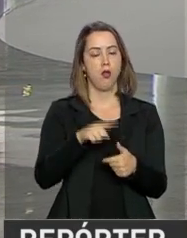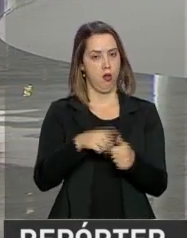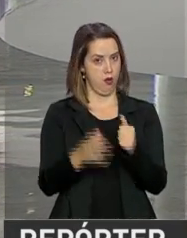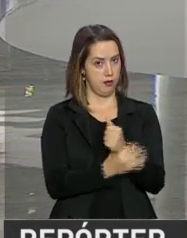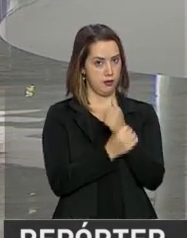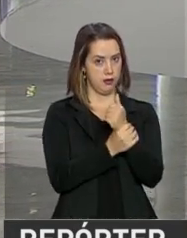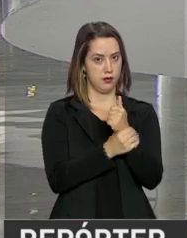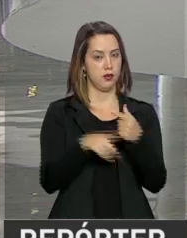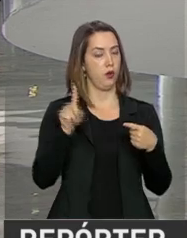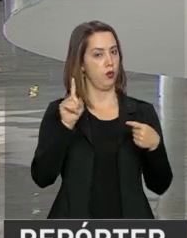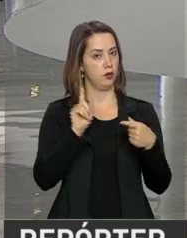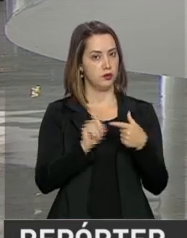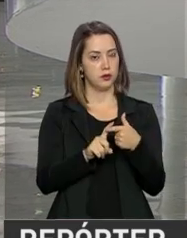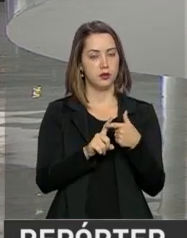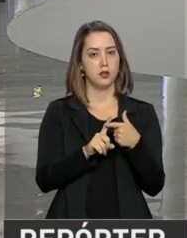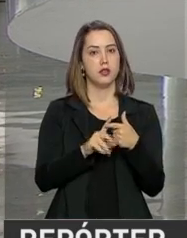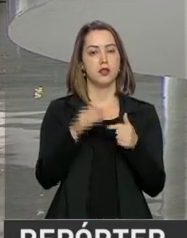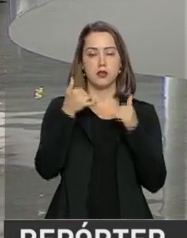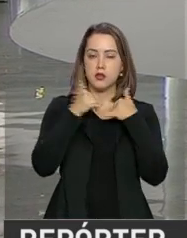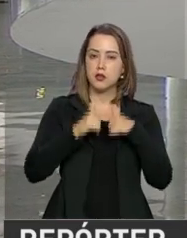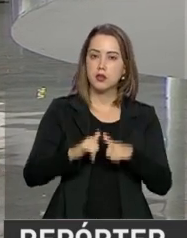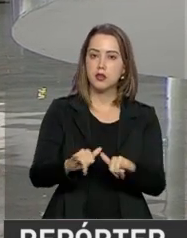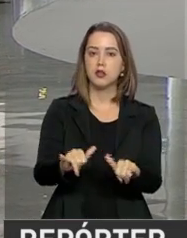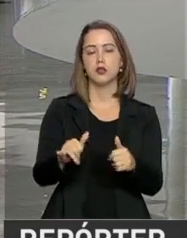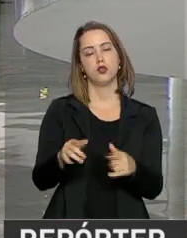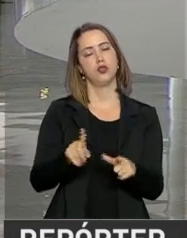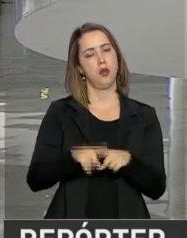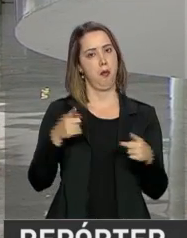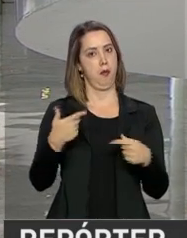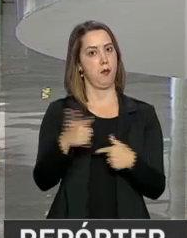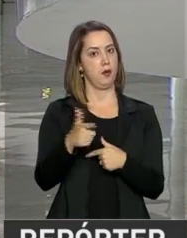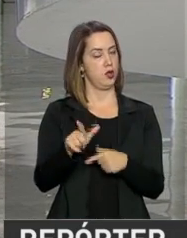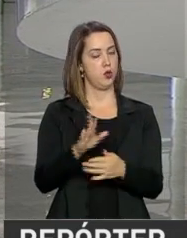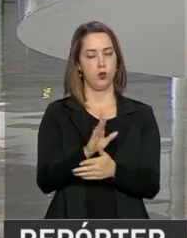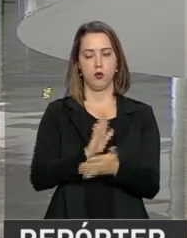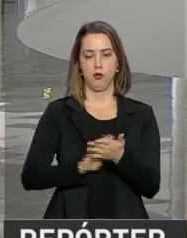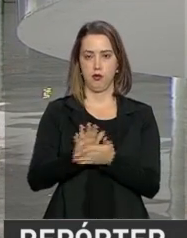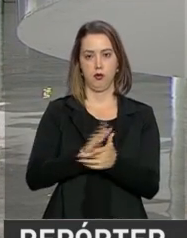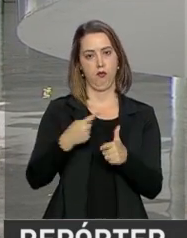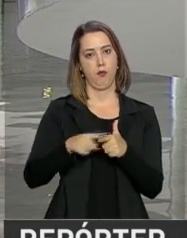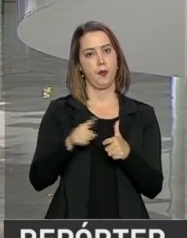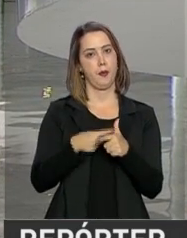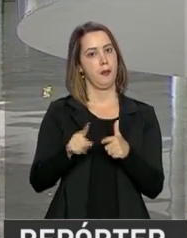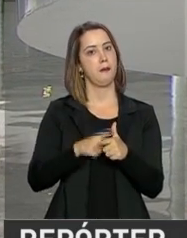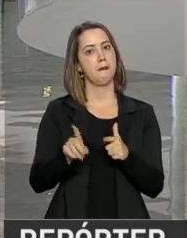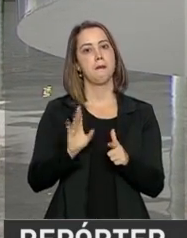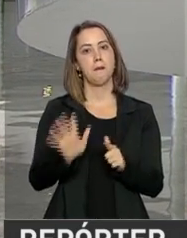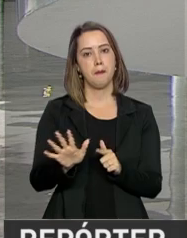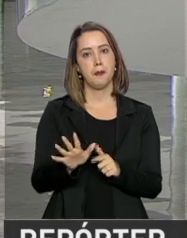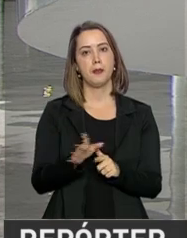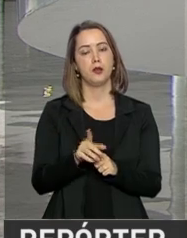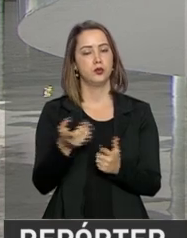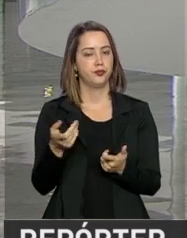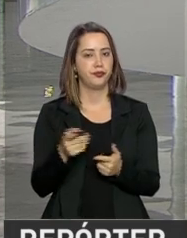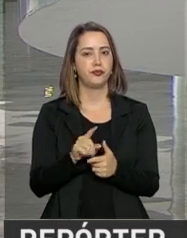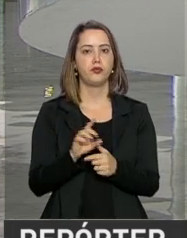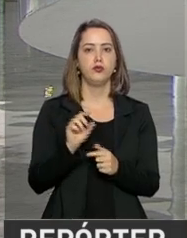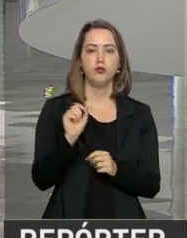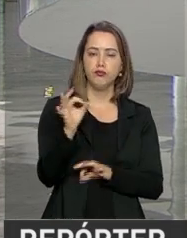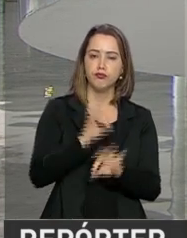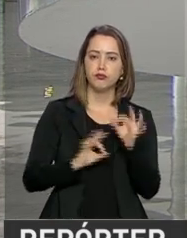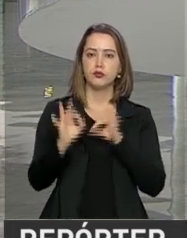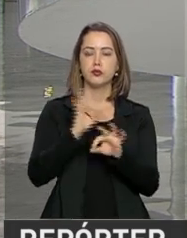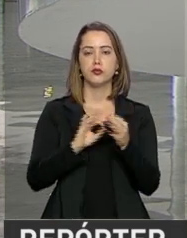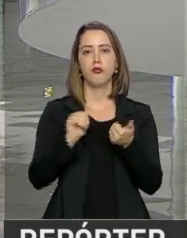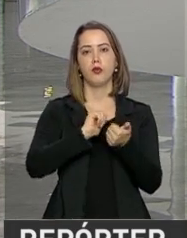segurança e a questão da energia mas que não há risco ele ele frisou Isso que não há risco com relação à organização dos